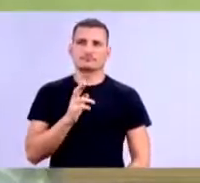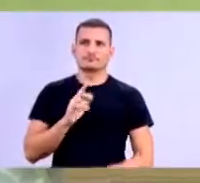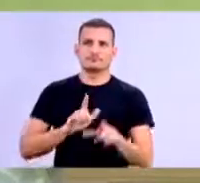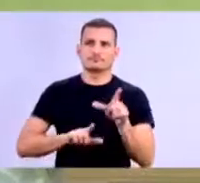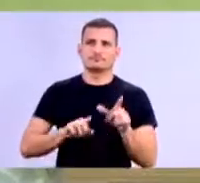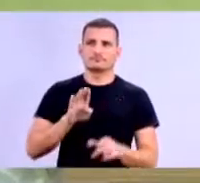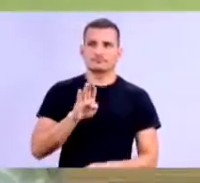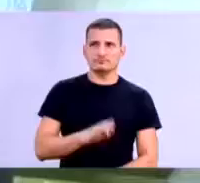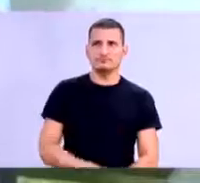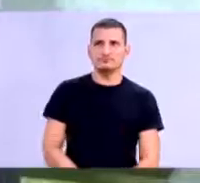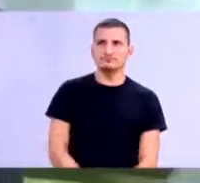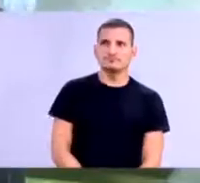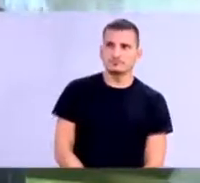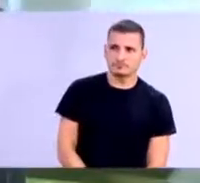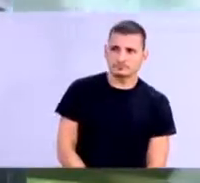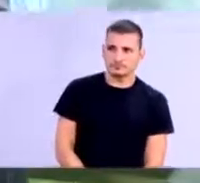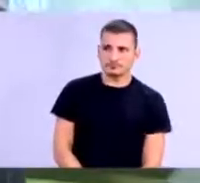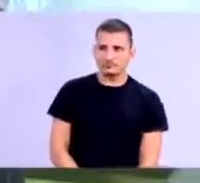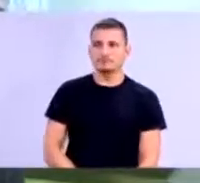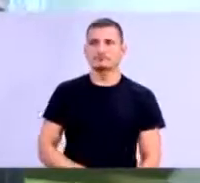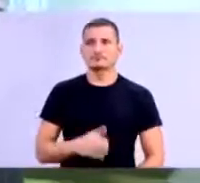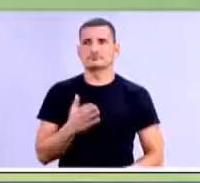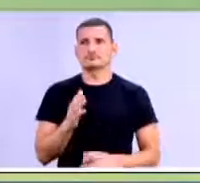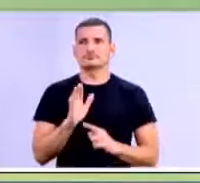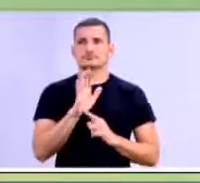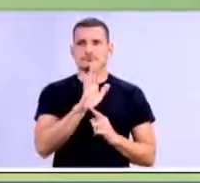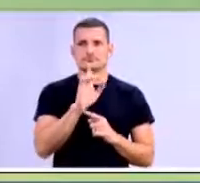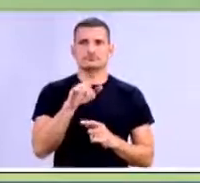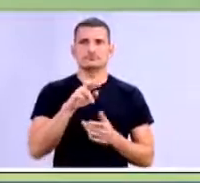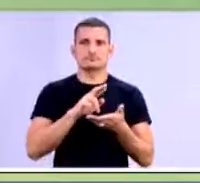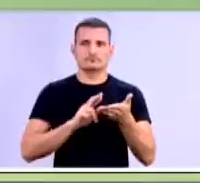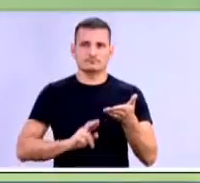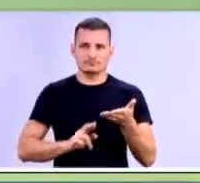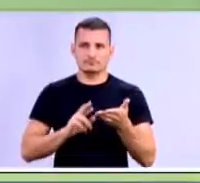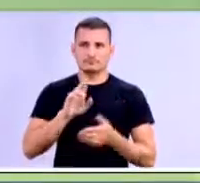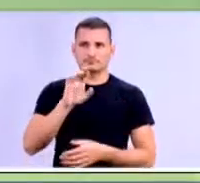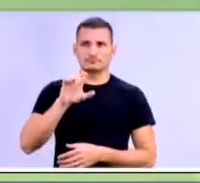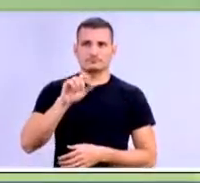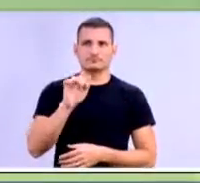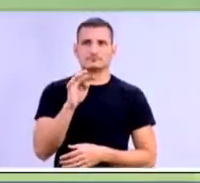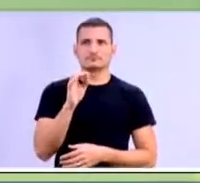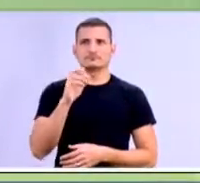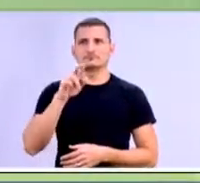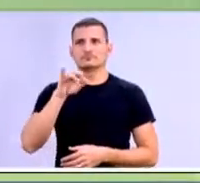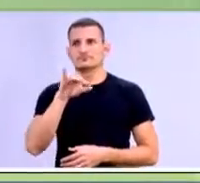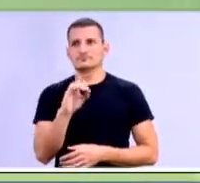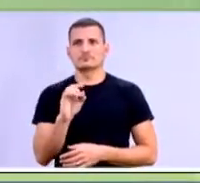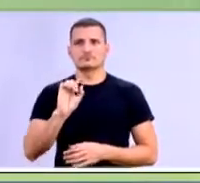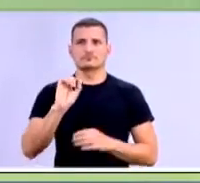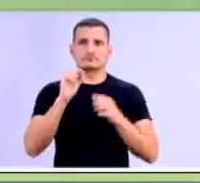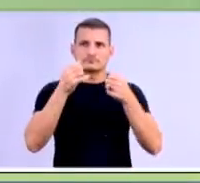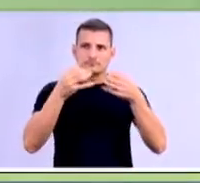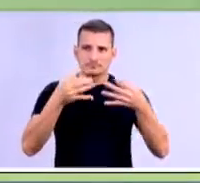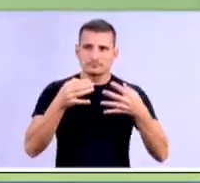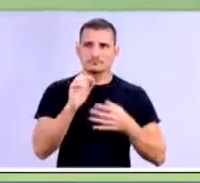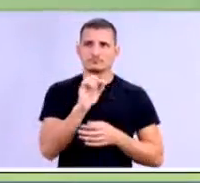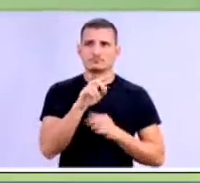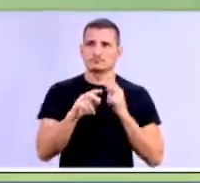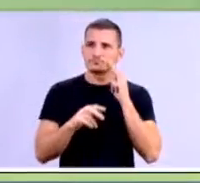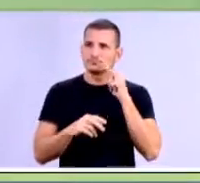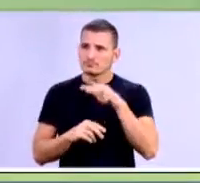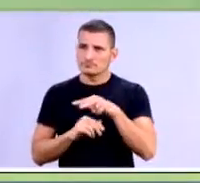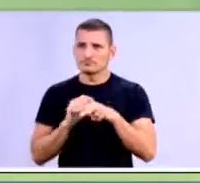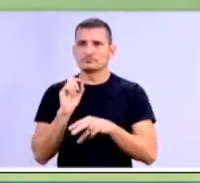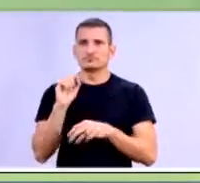Que bom, então realmente ele deve apresentar um relatório expondo o que ele viu, o